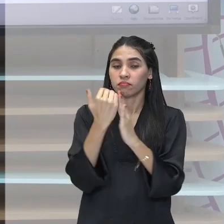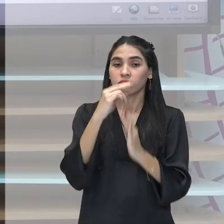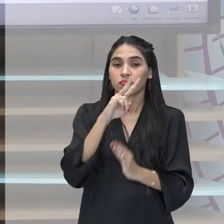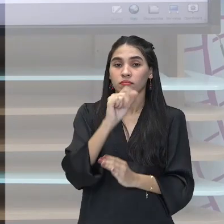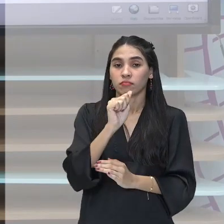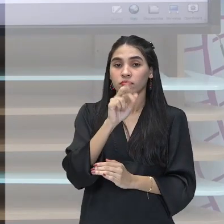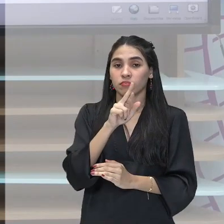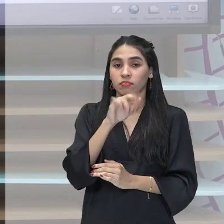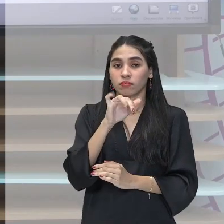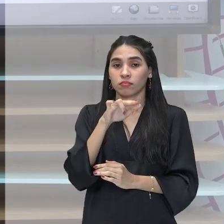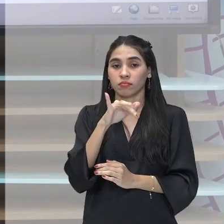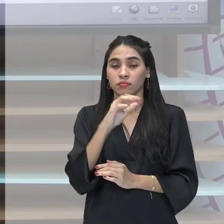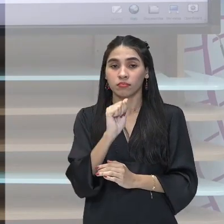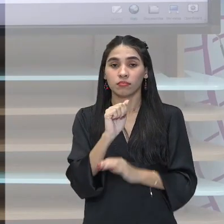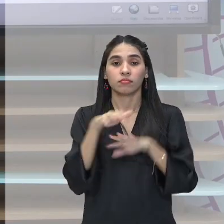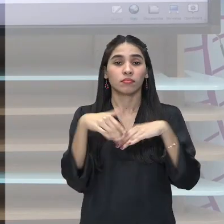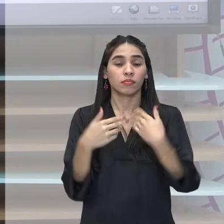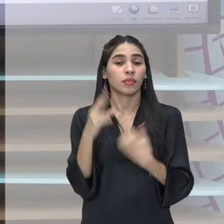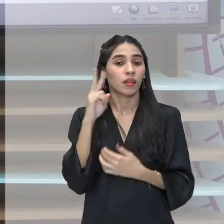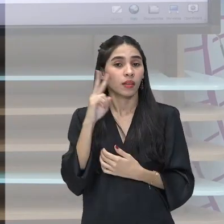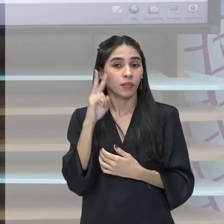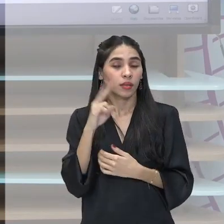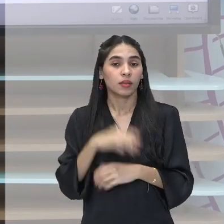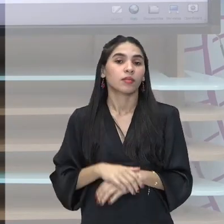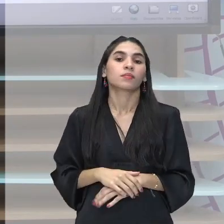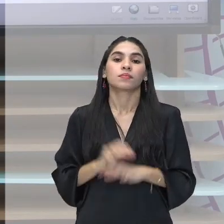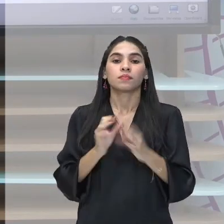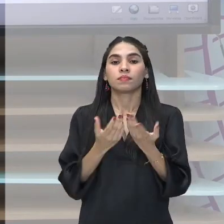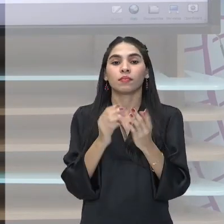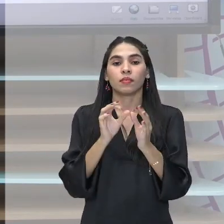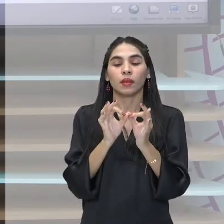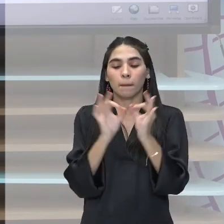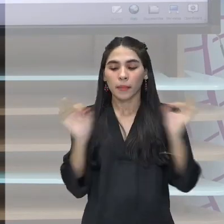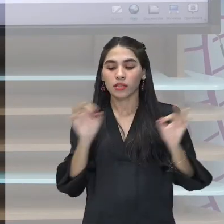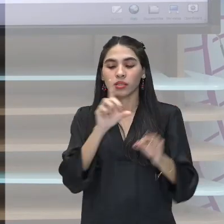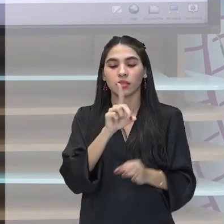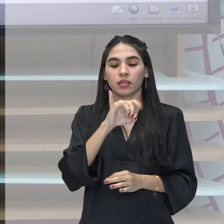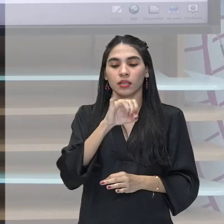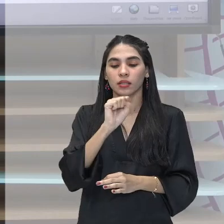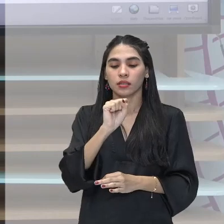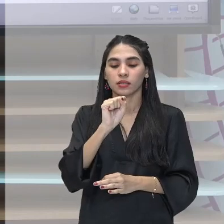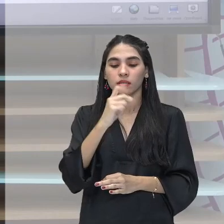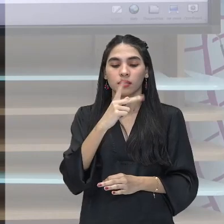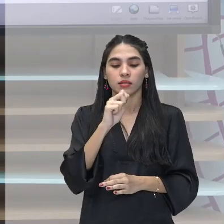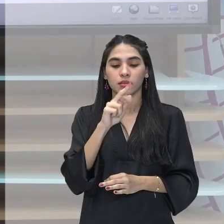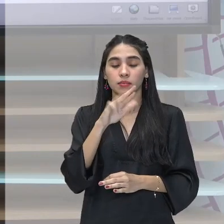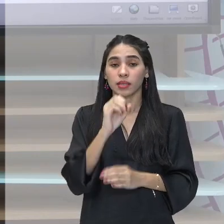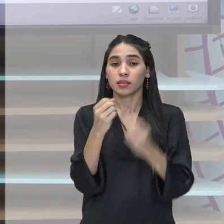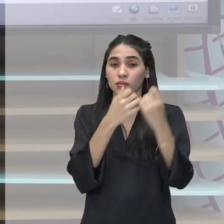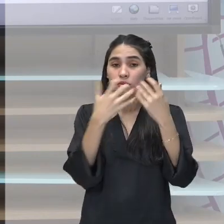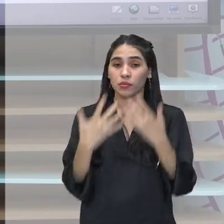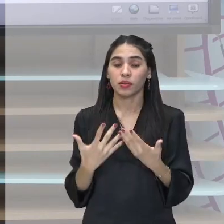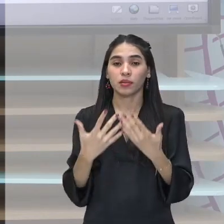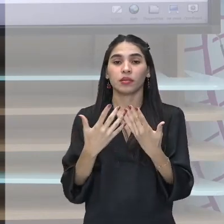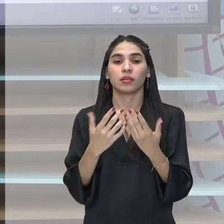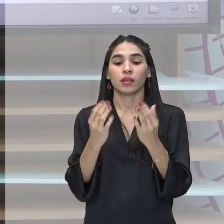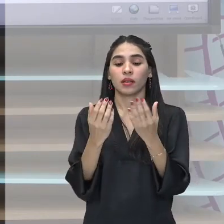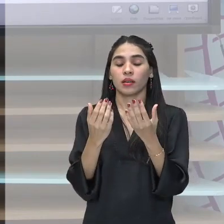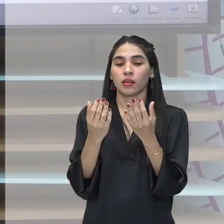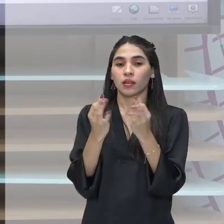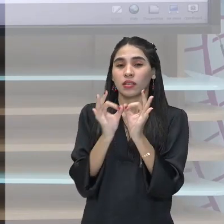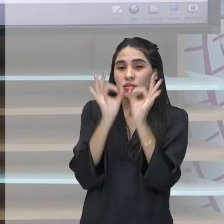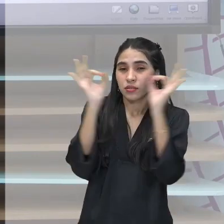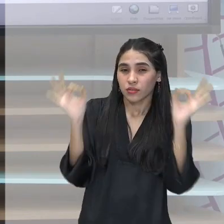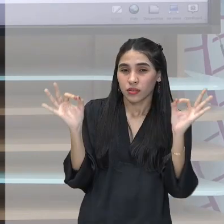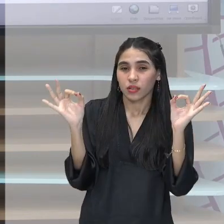variância. Lembrando que essas medidas de dispersões, elas acabam dizendo o quão